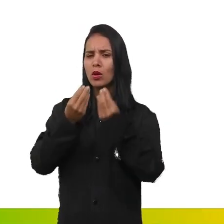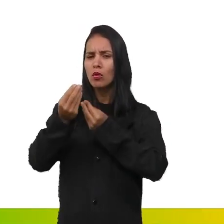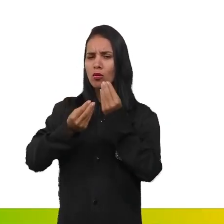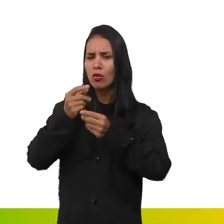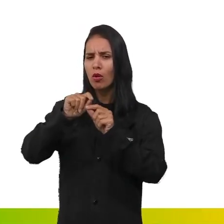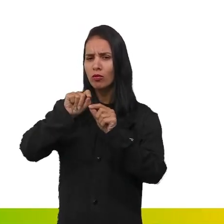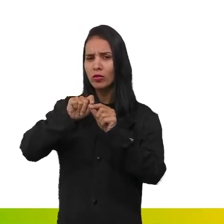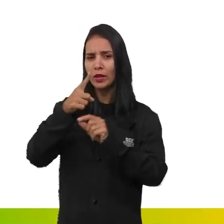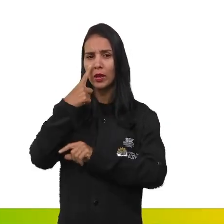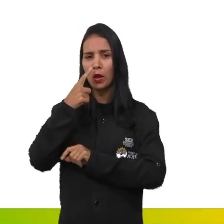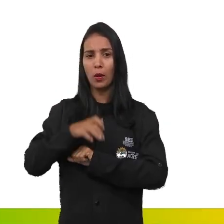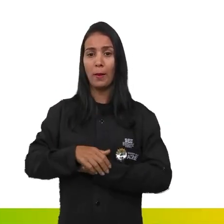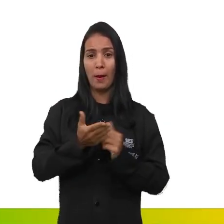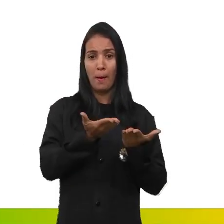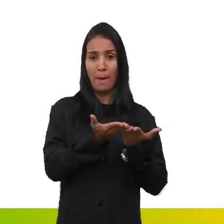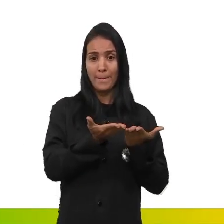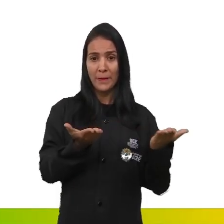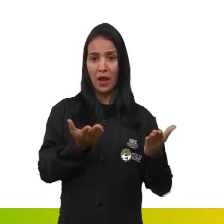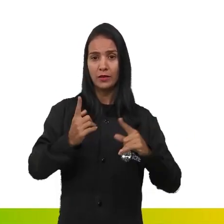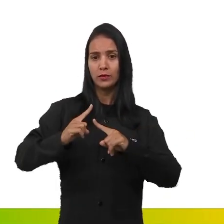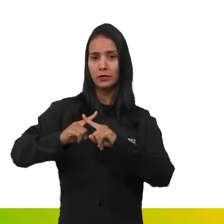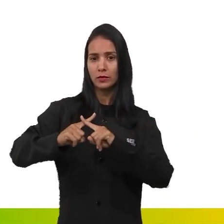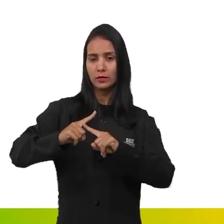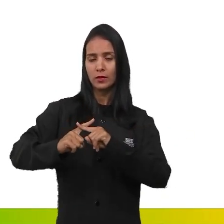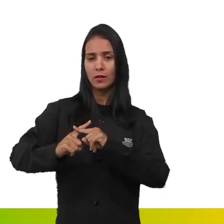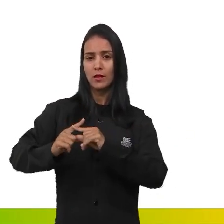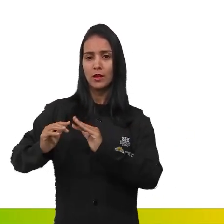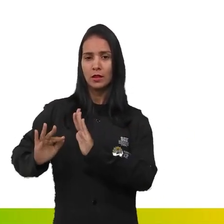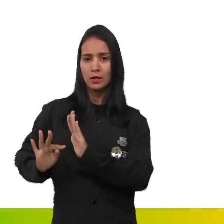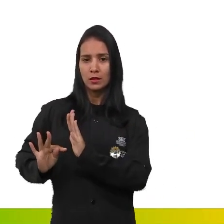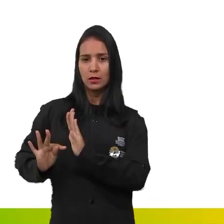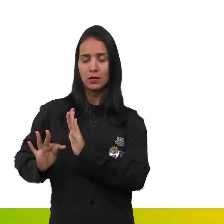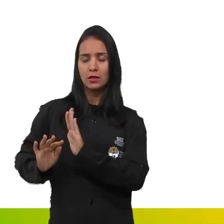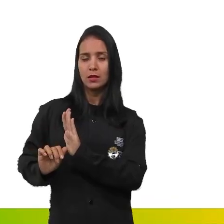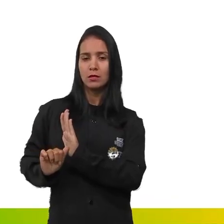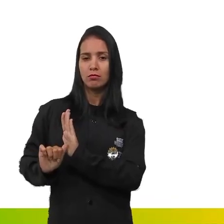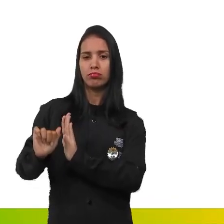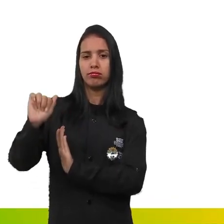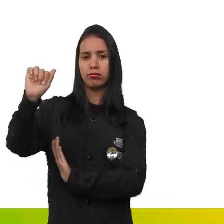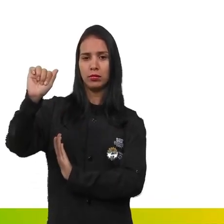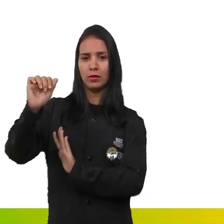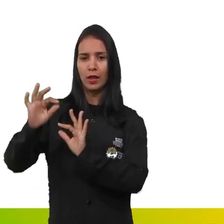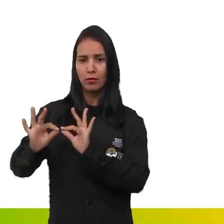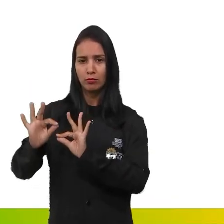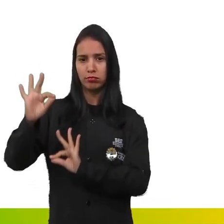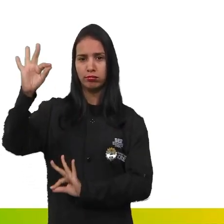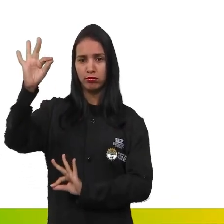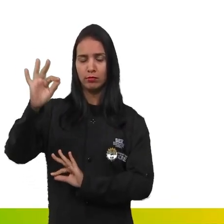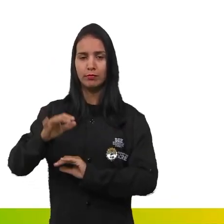Base vezes a altura. O que significa isso? Eu pego a área da base, que é essa região,